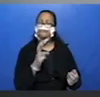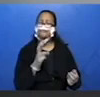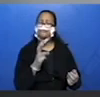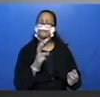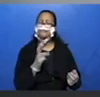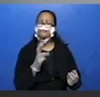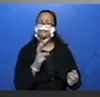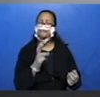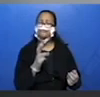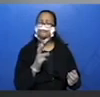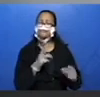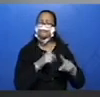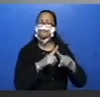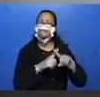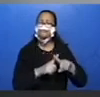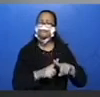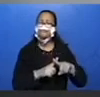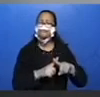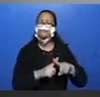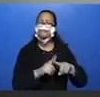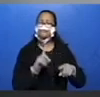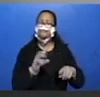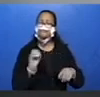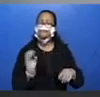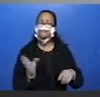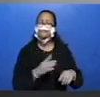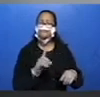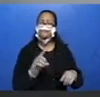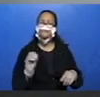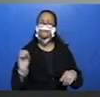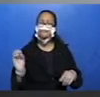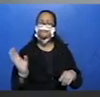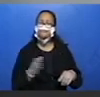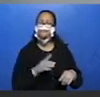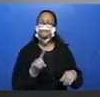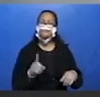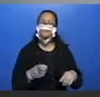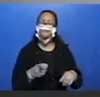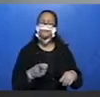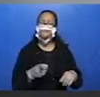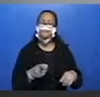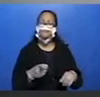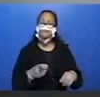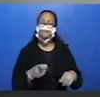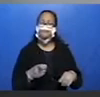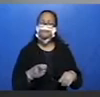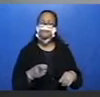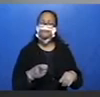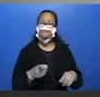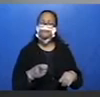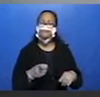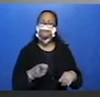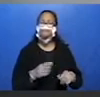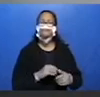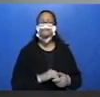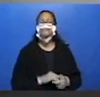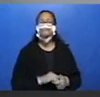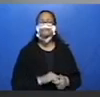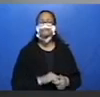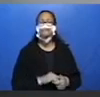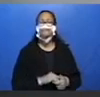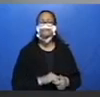produto de uma multiplicação por 10, 100, 1000 e 10, 100, 1000 ao mesmo tempo.